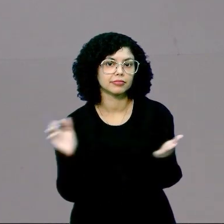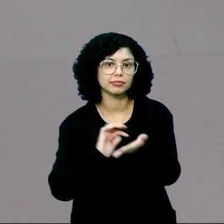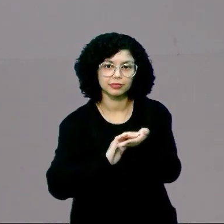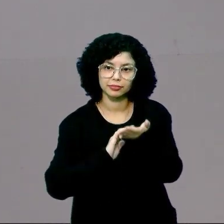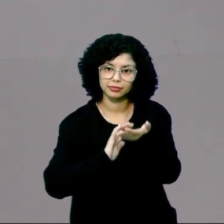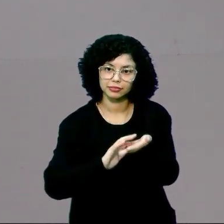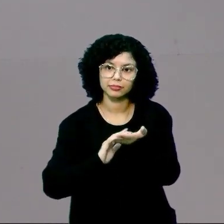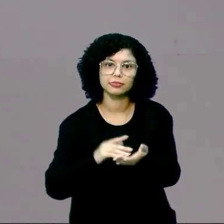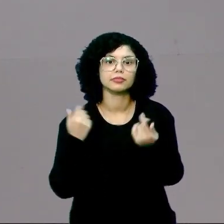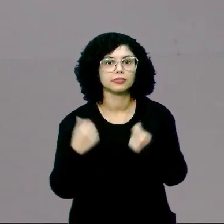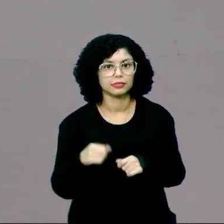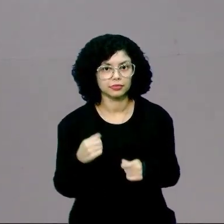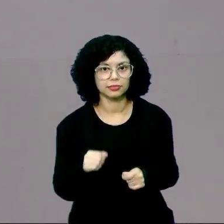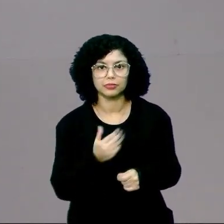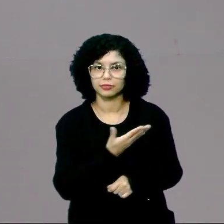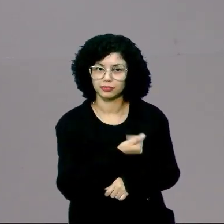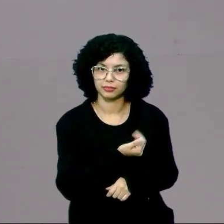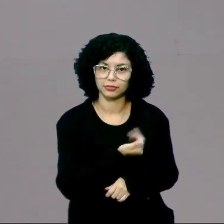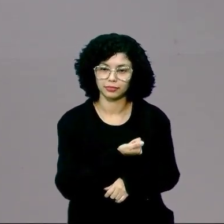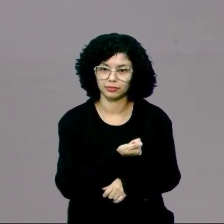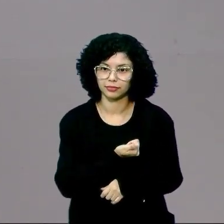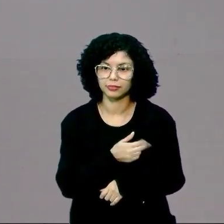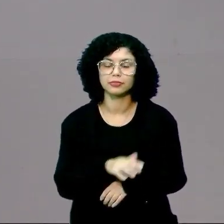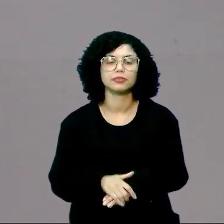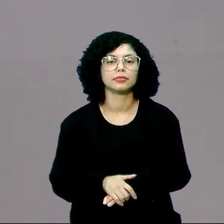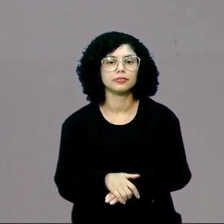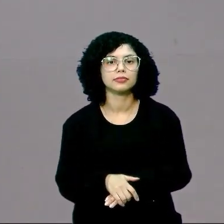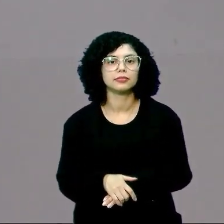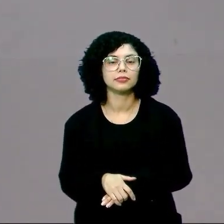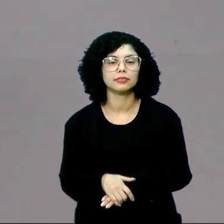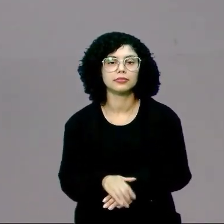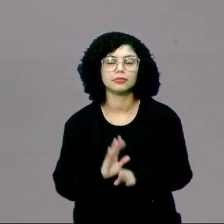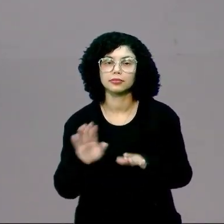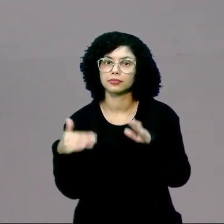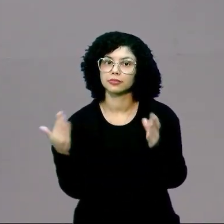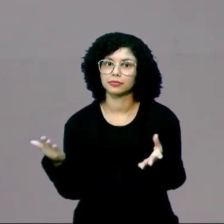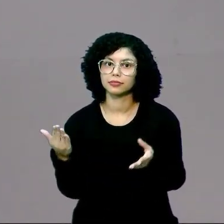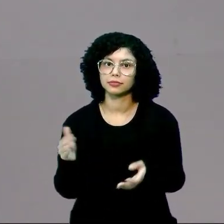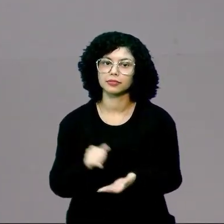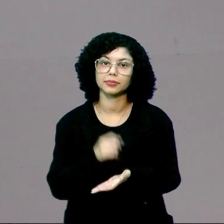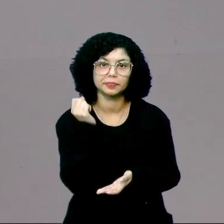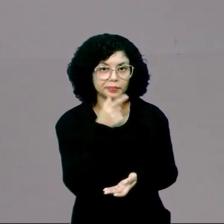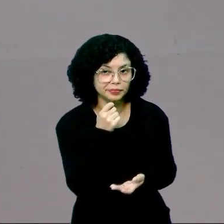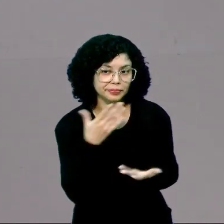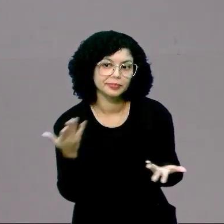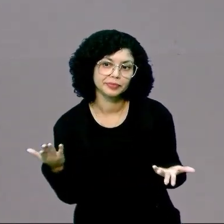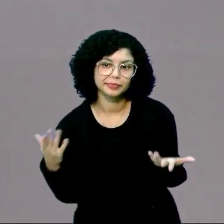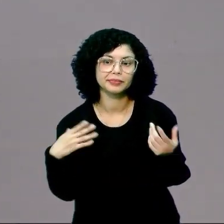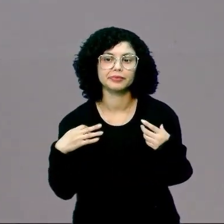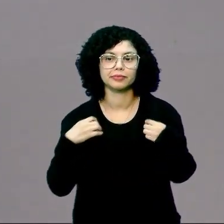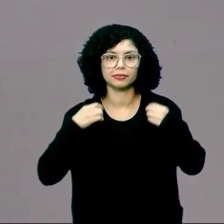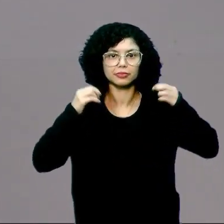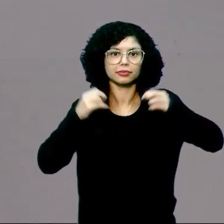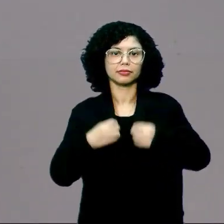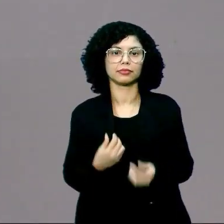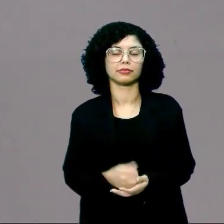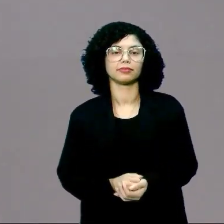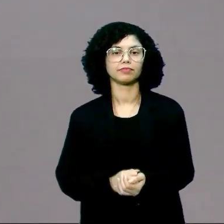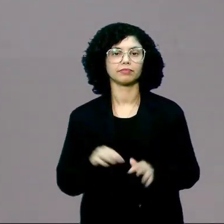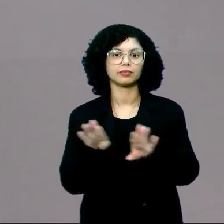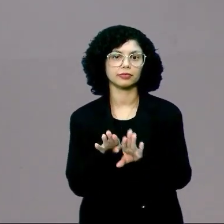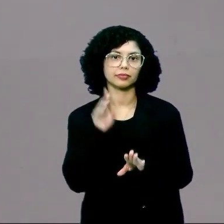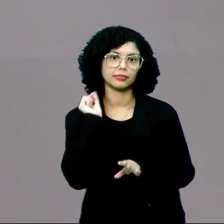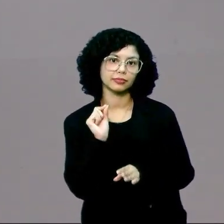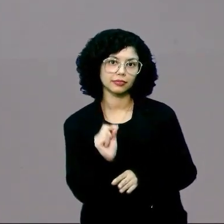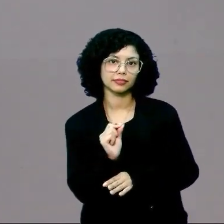digitar manualmente, ela tem que digitar a numeração. Então, qual a sátira aí, né? Qual o efeito de humor? O efeito